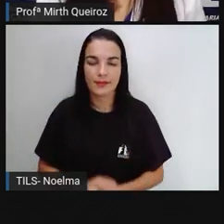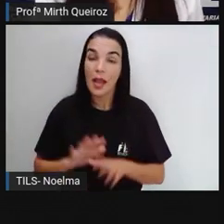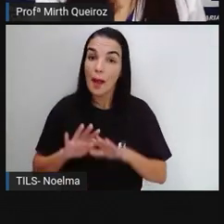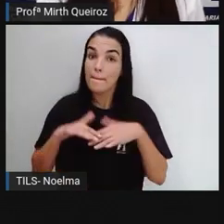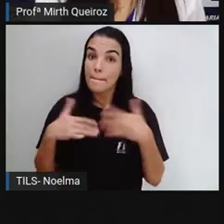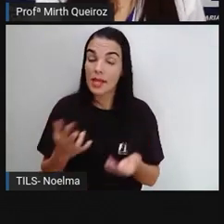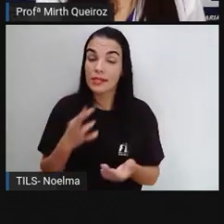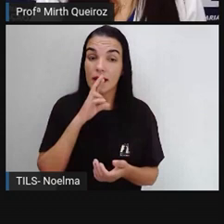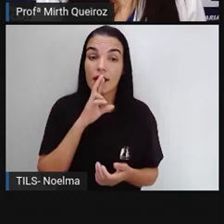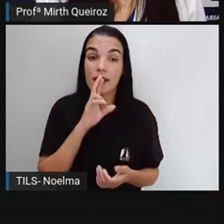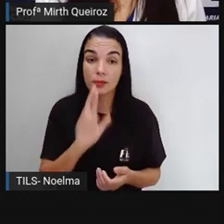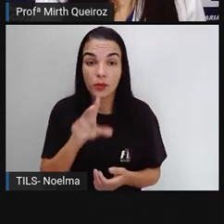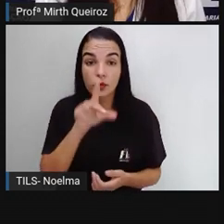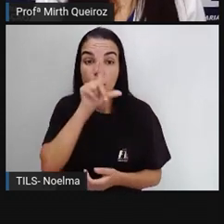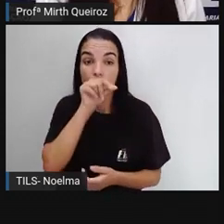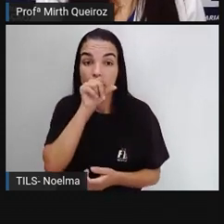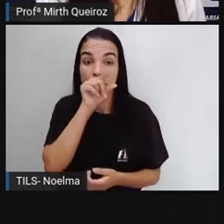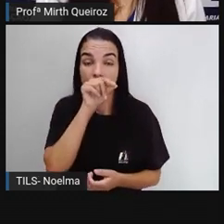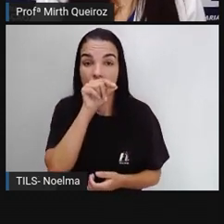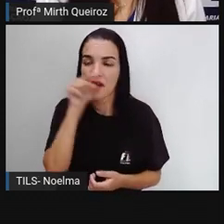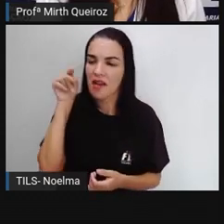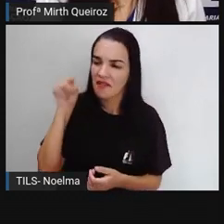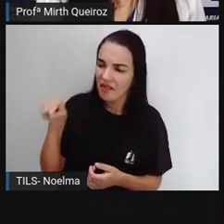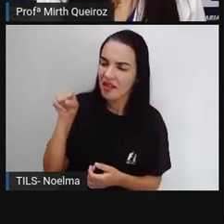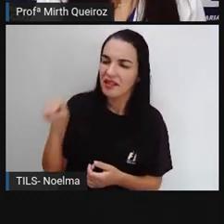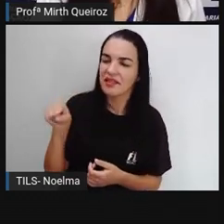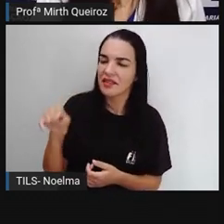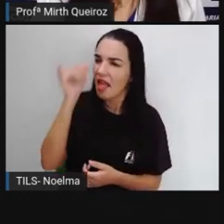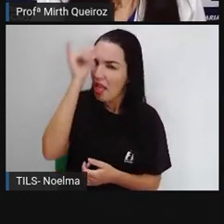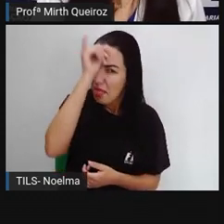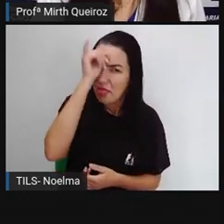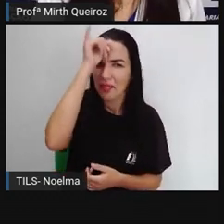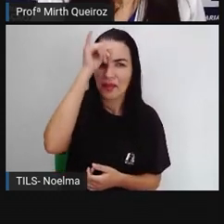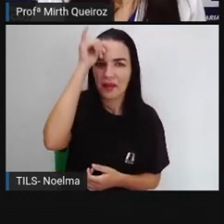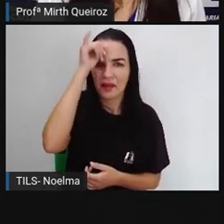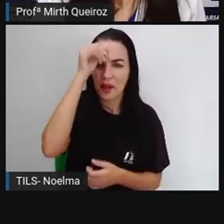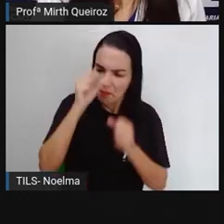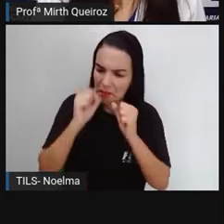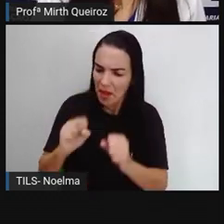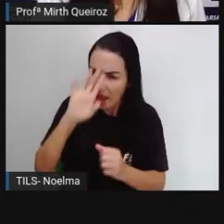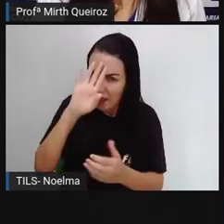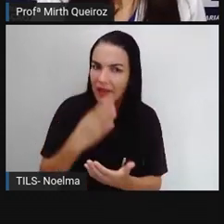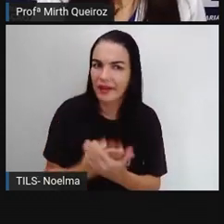Mas responde o passarinho: "És